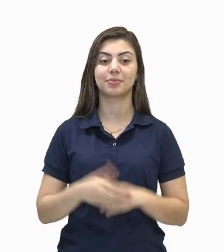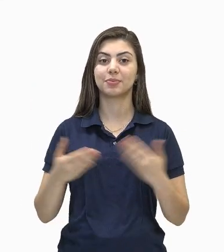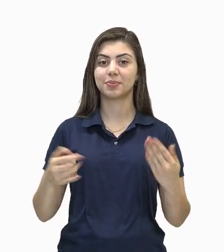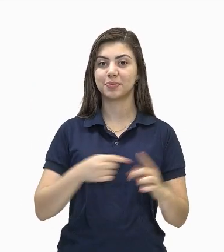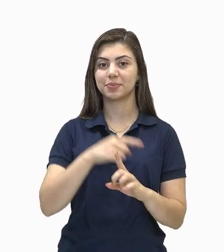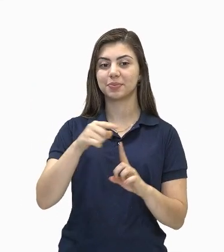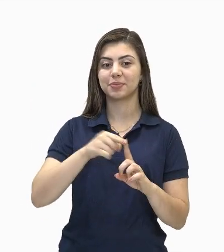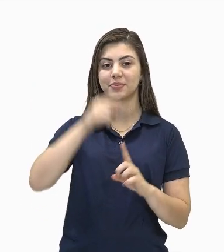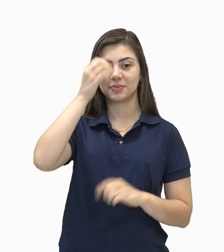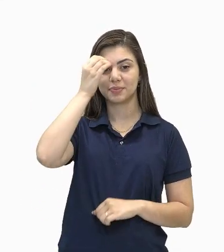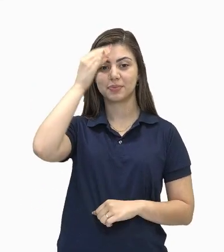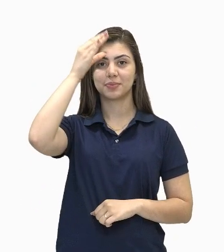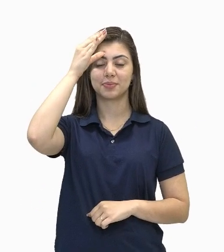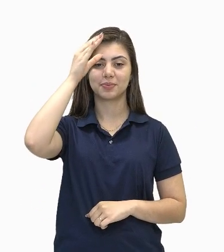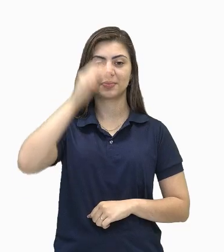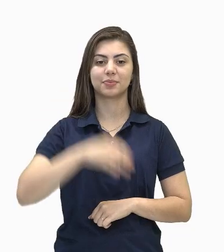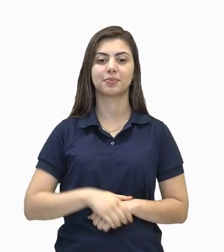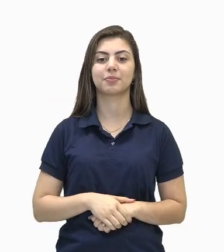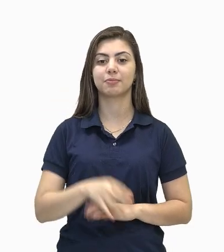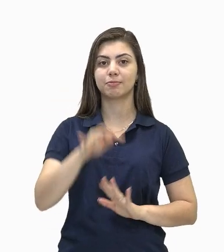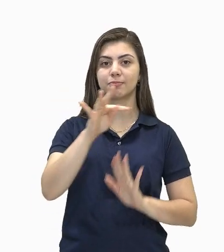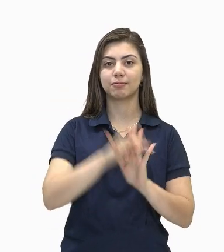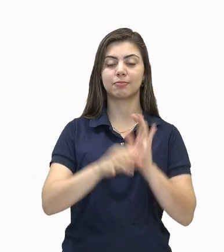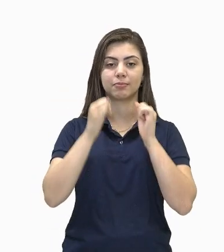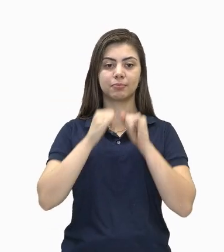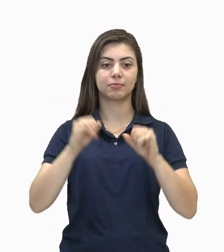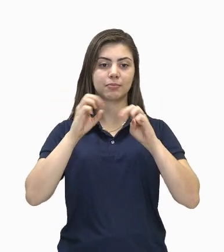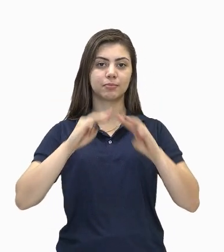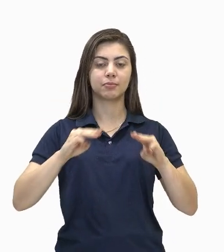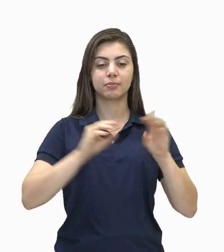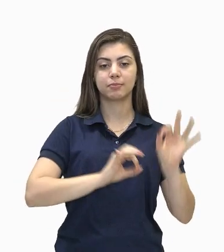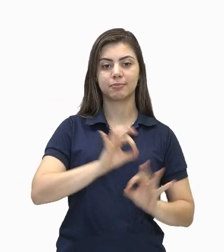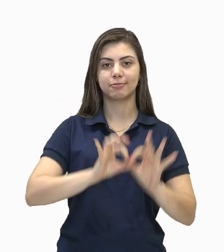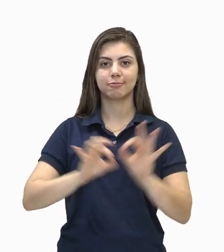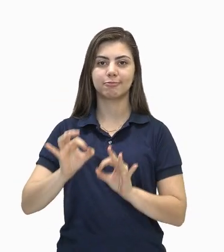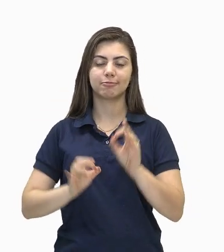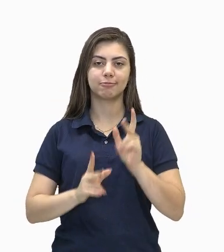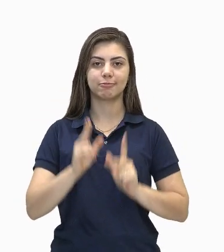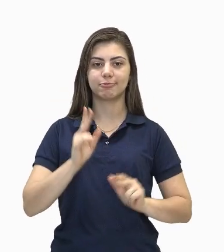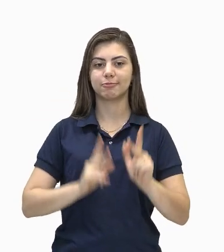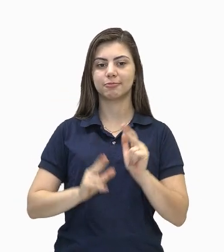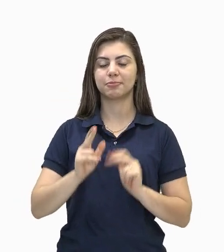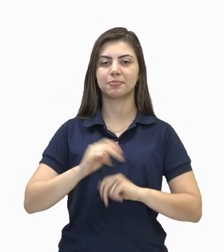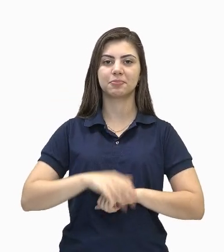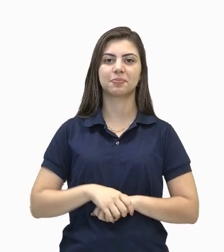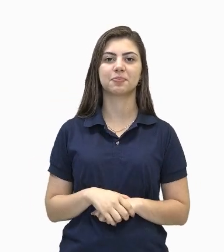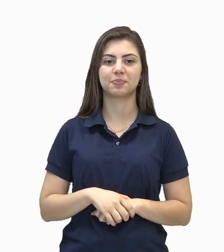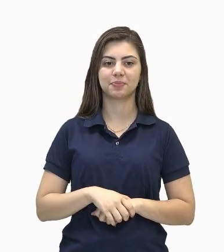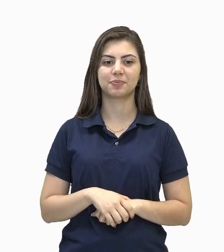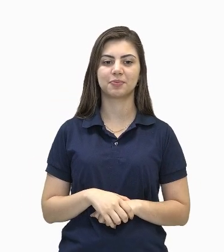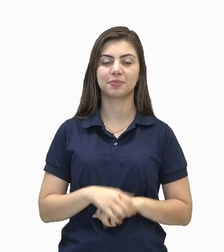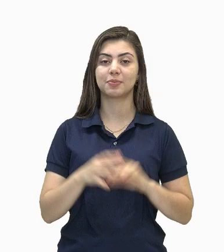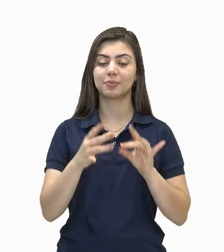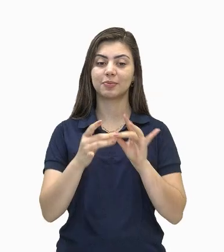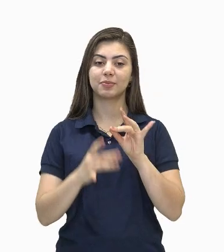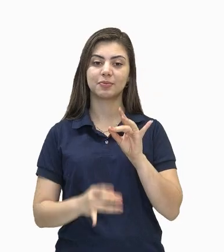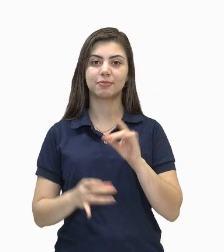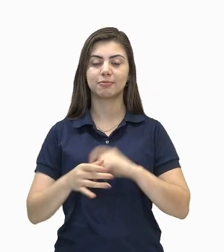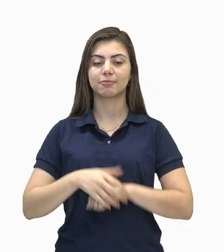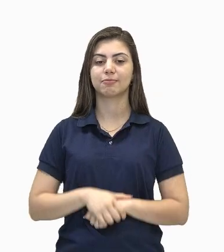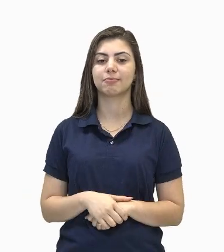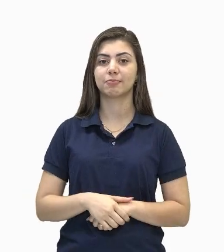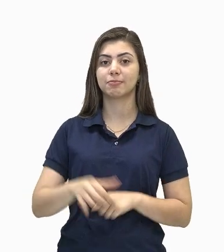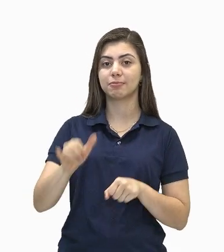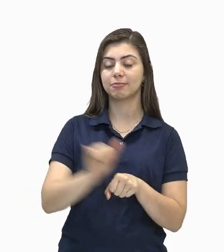Objeto de conhecimento: produção e edição de textos publicitários. E o